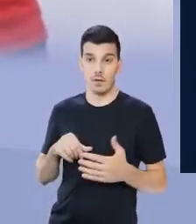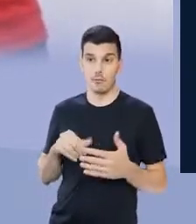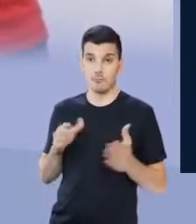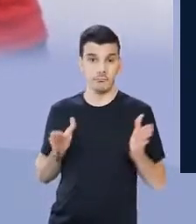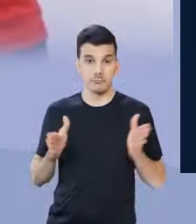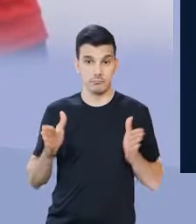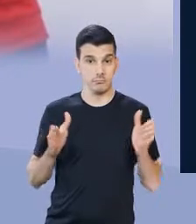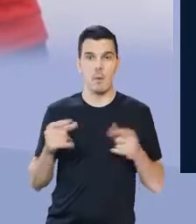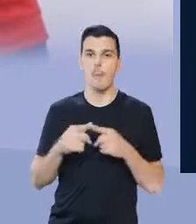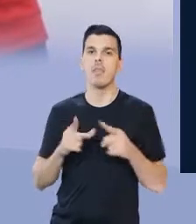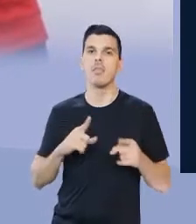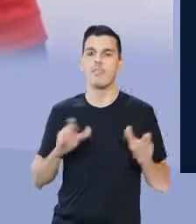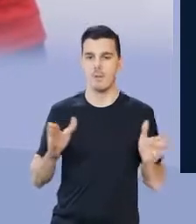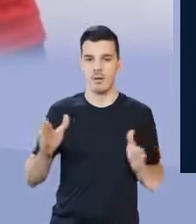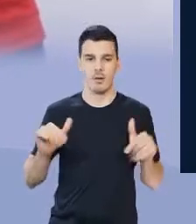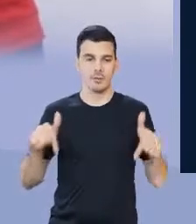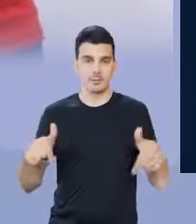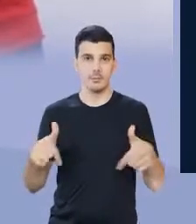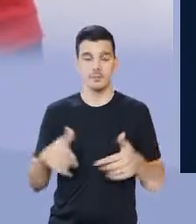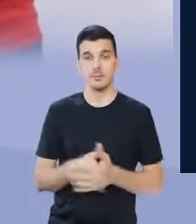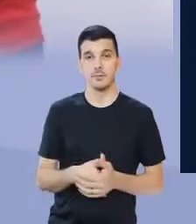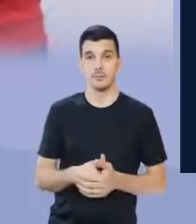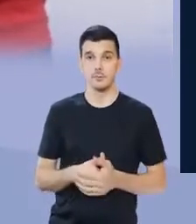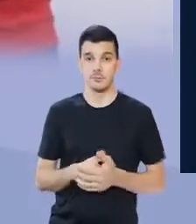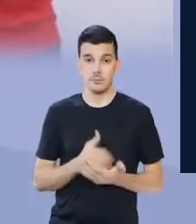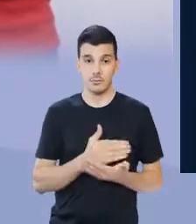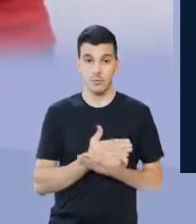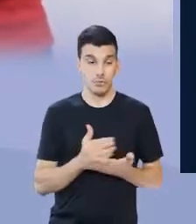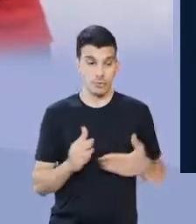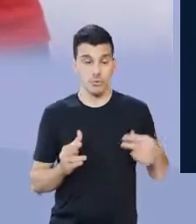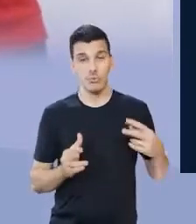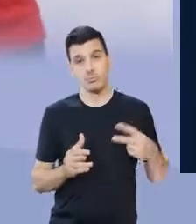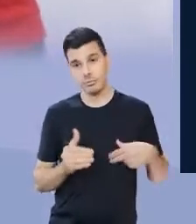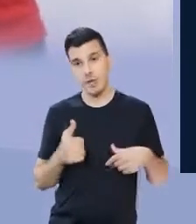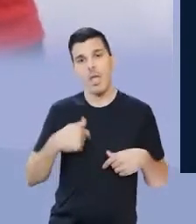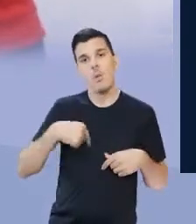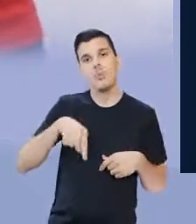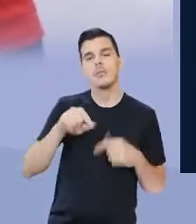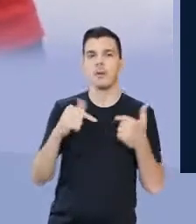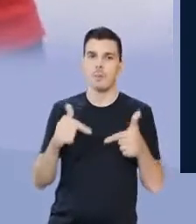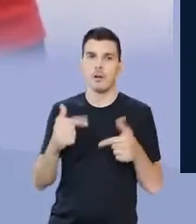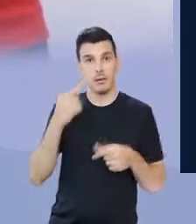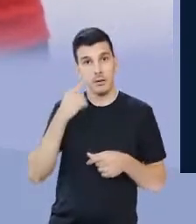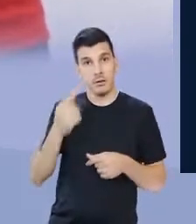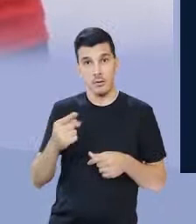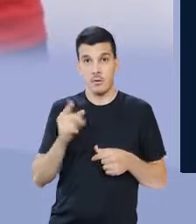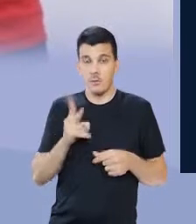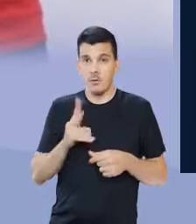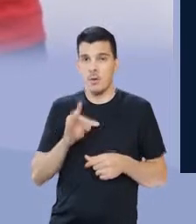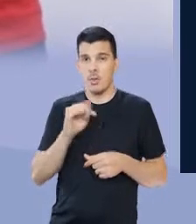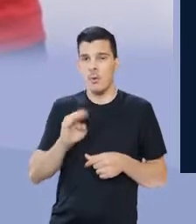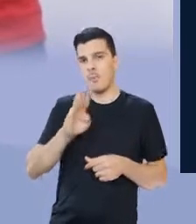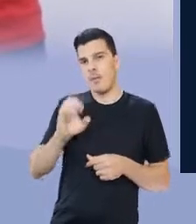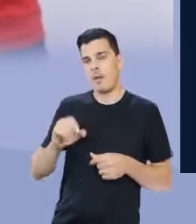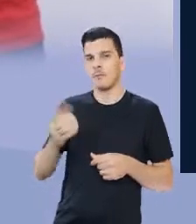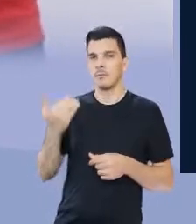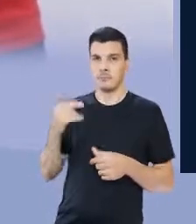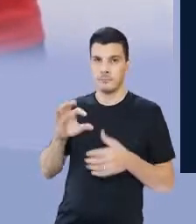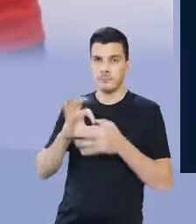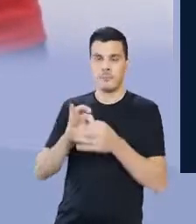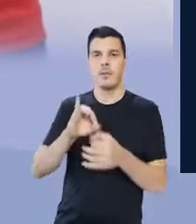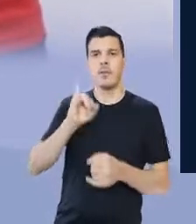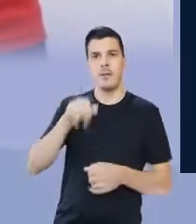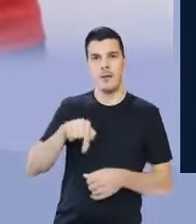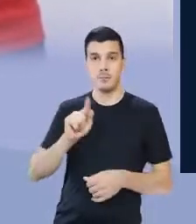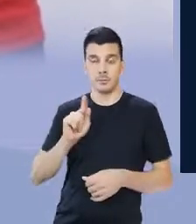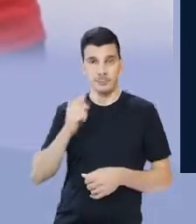nós temos aí duas ações. Uma estava contínua. Então, essa ação contínua vai ter que ter verbo to be no passado, mas verbo no ing. Vamos